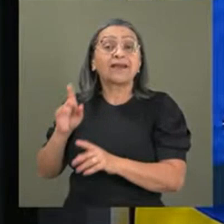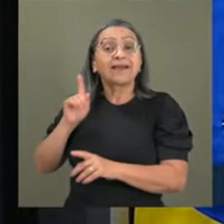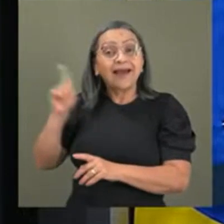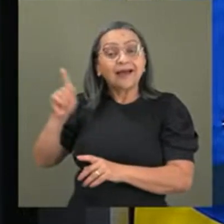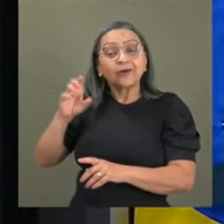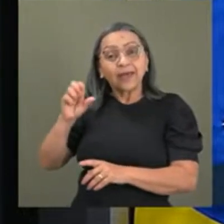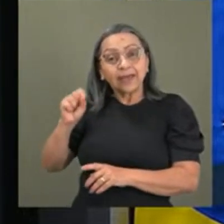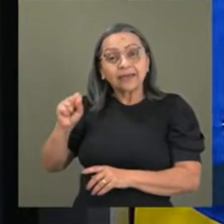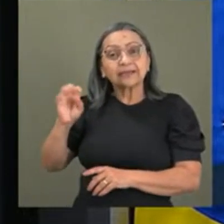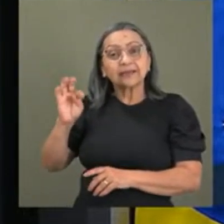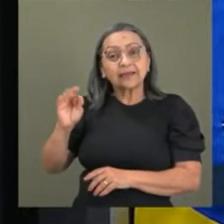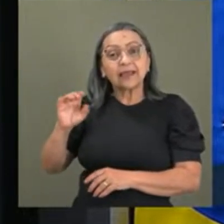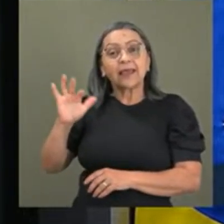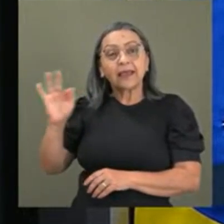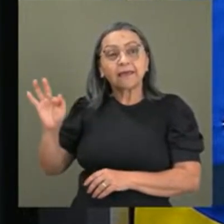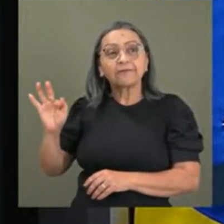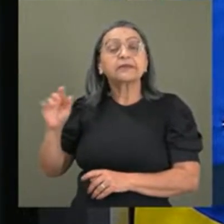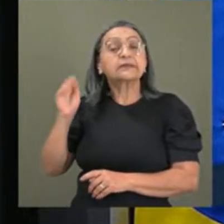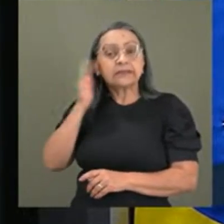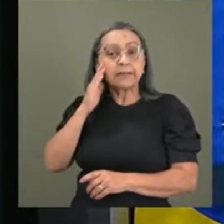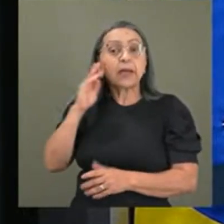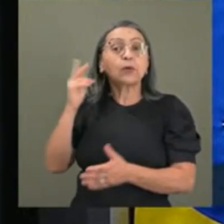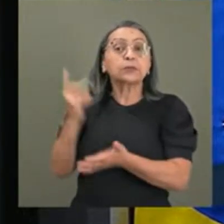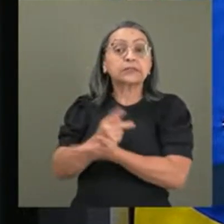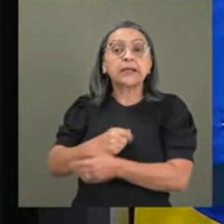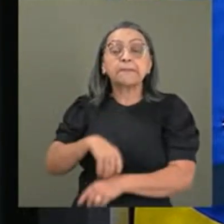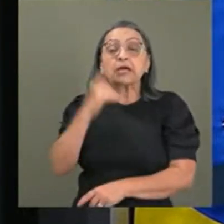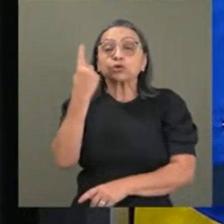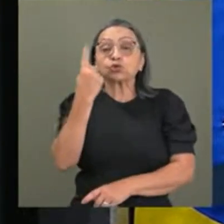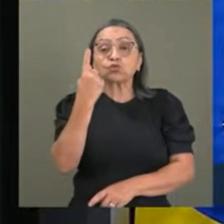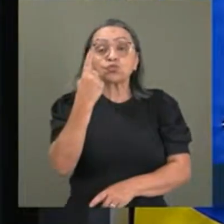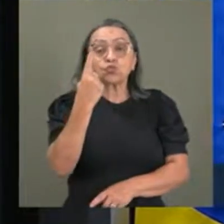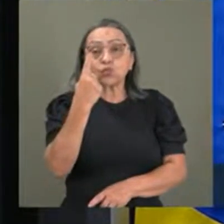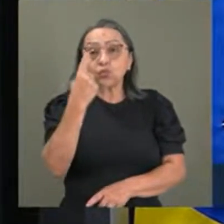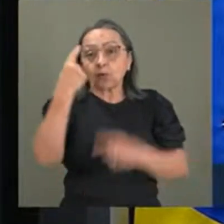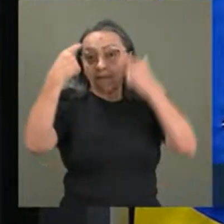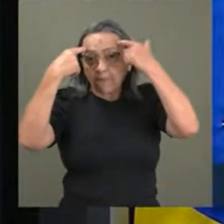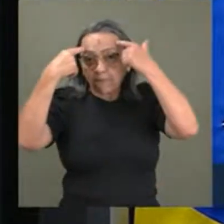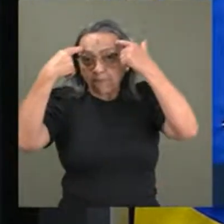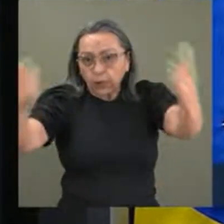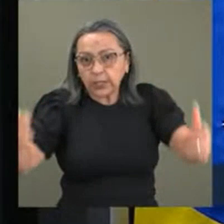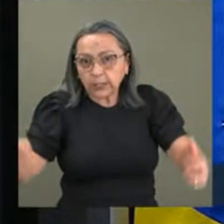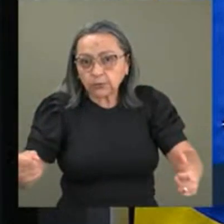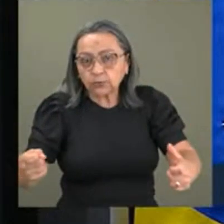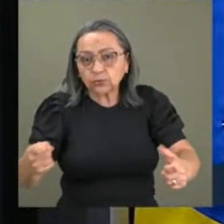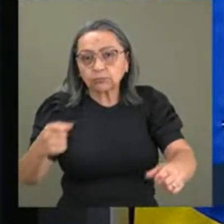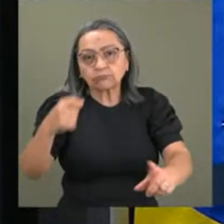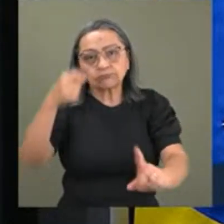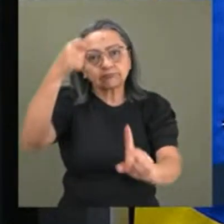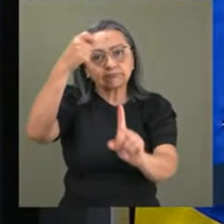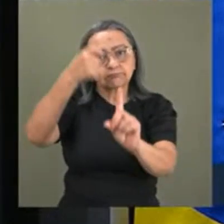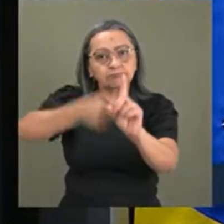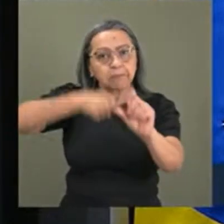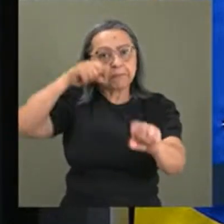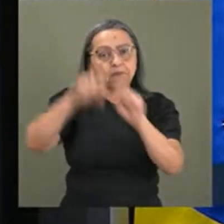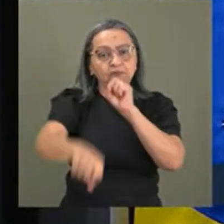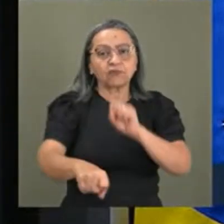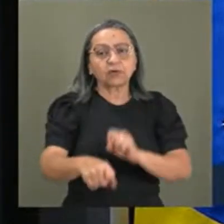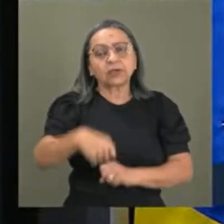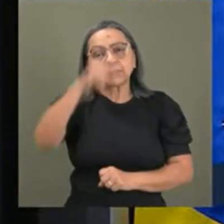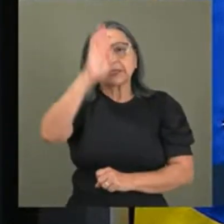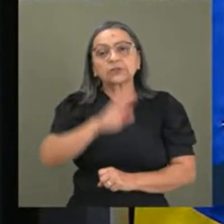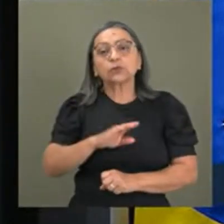Acontecia mais um violento assassinato do Brasil, que tem tudo a ver com o tema que o